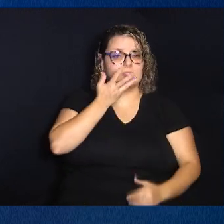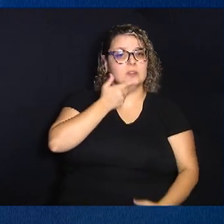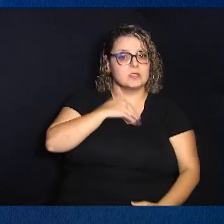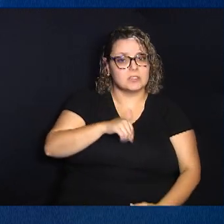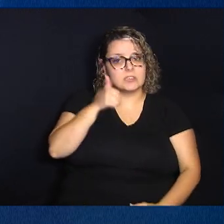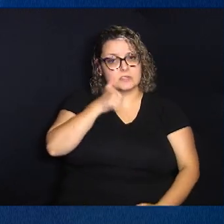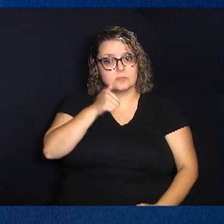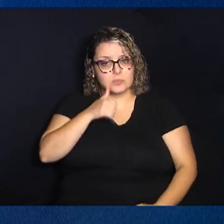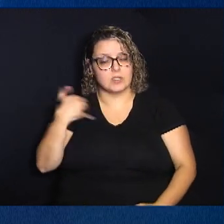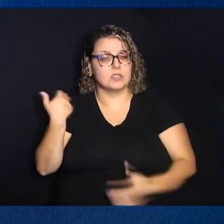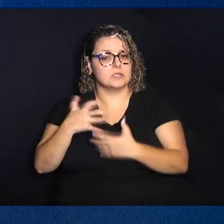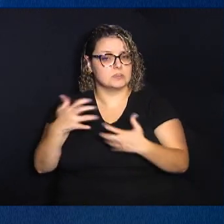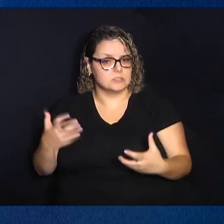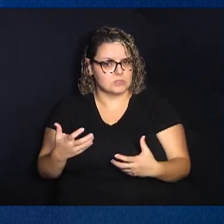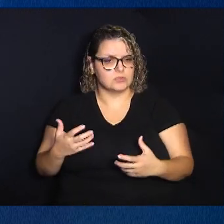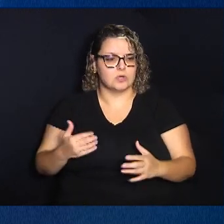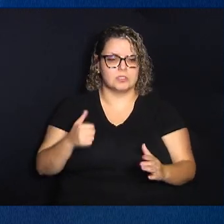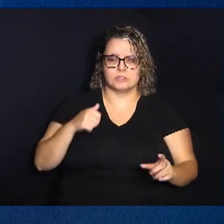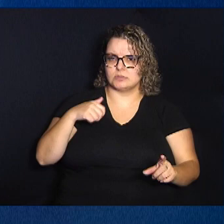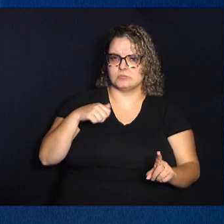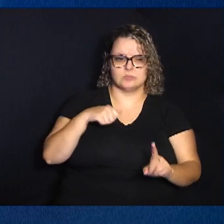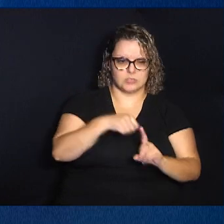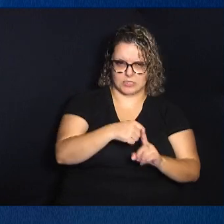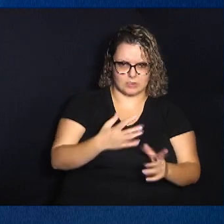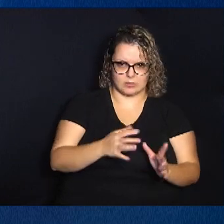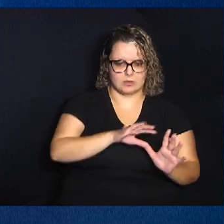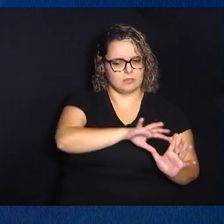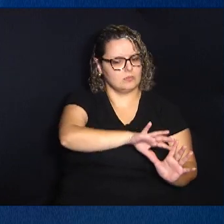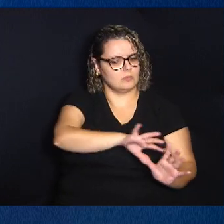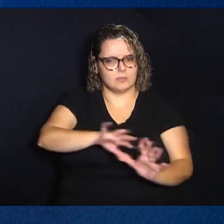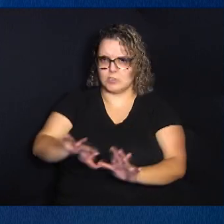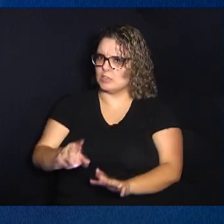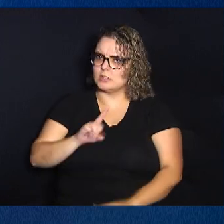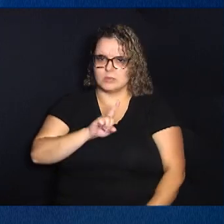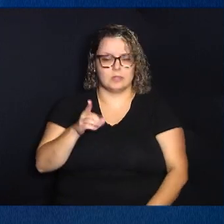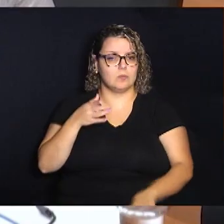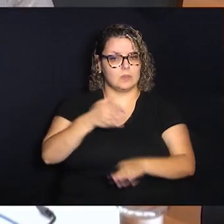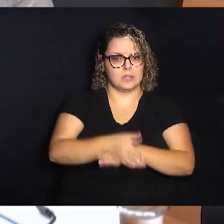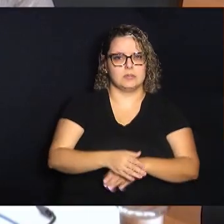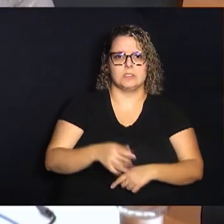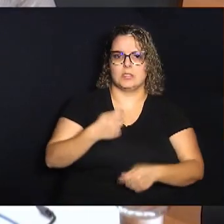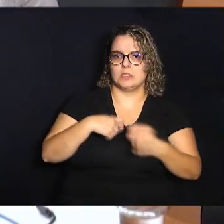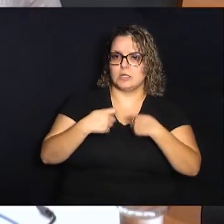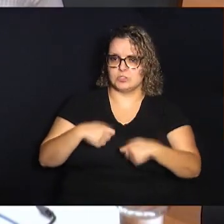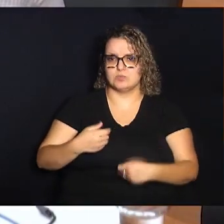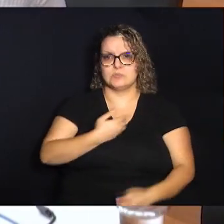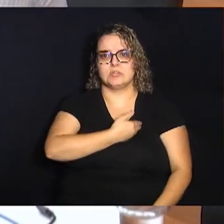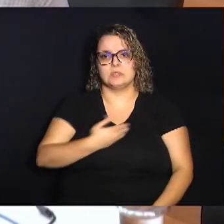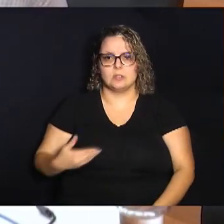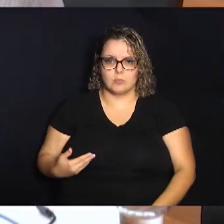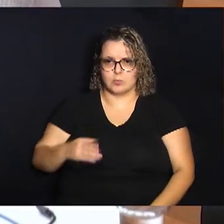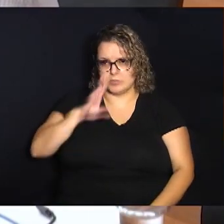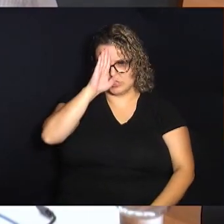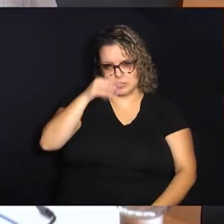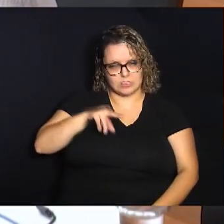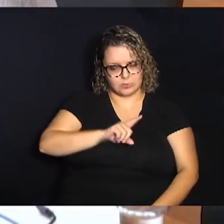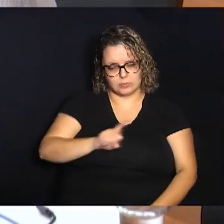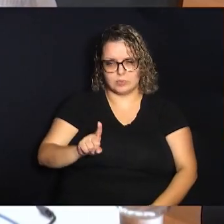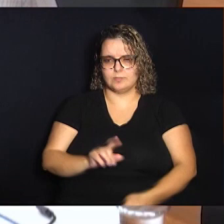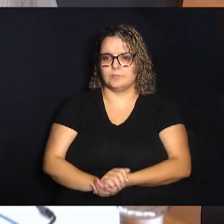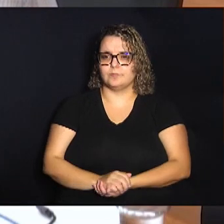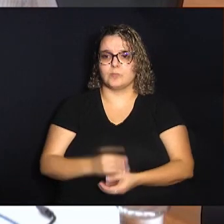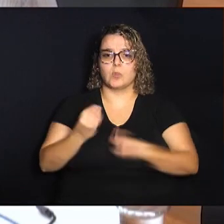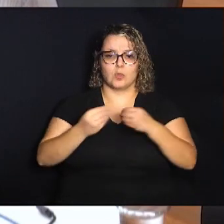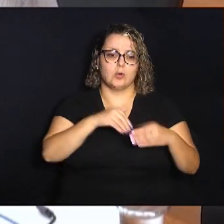no âmbito da administração pública direta e indireta do município de Campinas. Como vota, Marrom? Boa